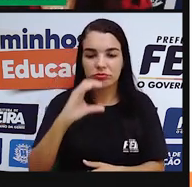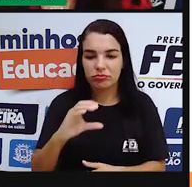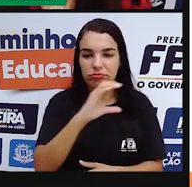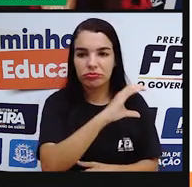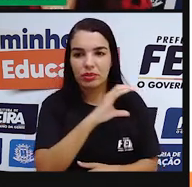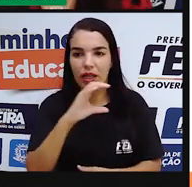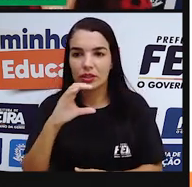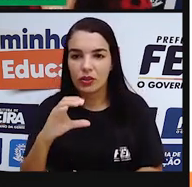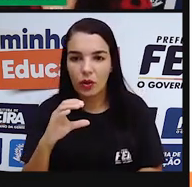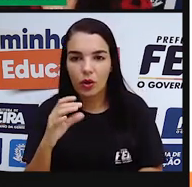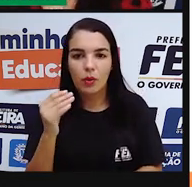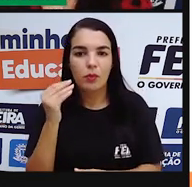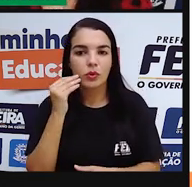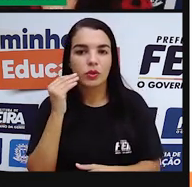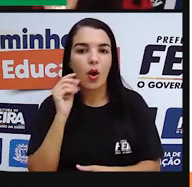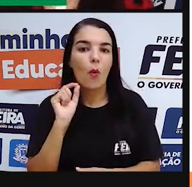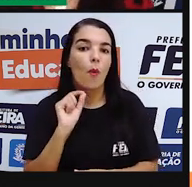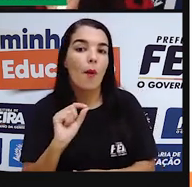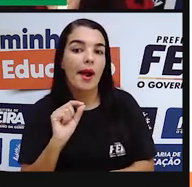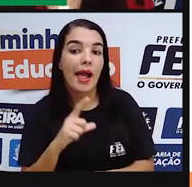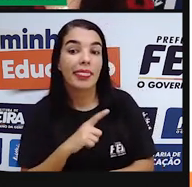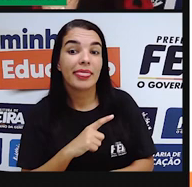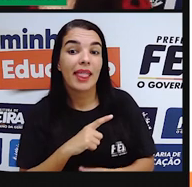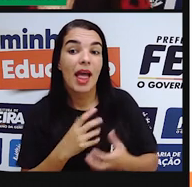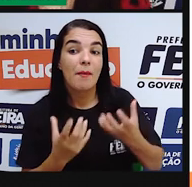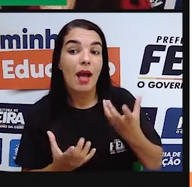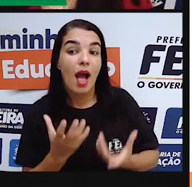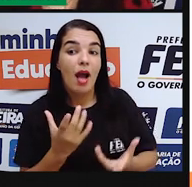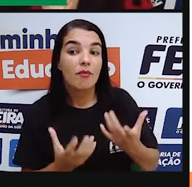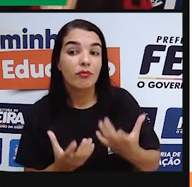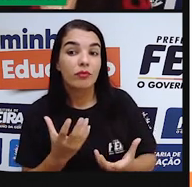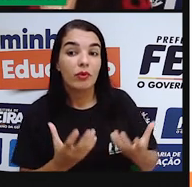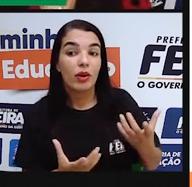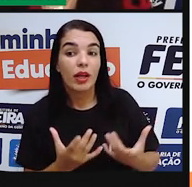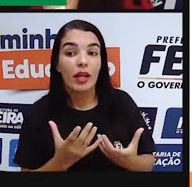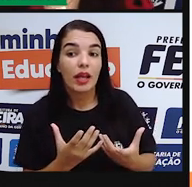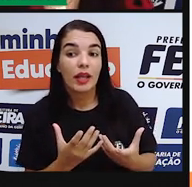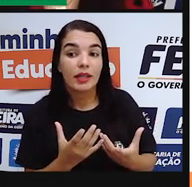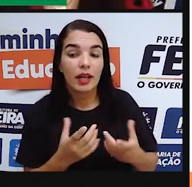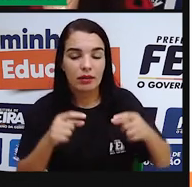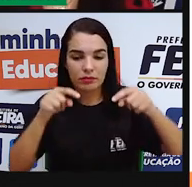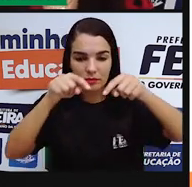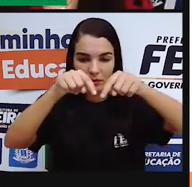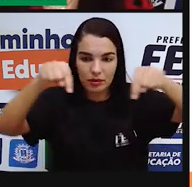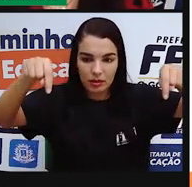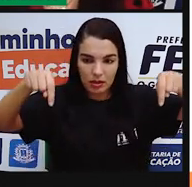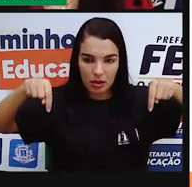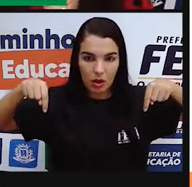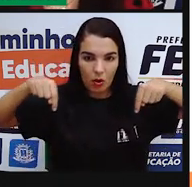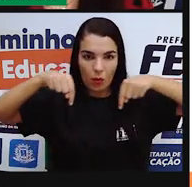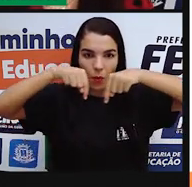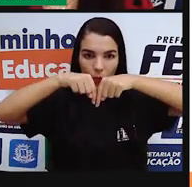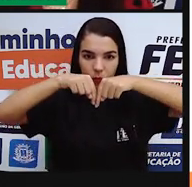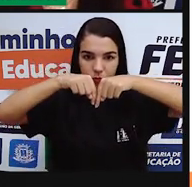fogueira diferente para cada santo, né? Aí nós temos, por exemplo, a quadrada, a fogueira quadrada, que é quando a